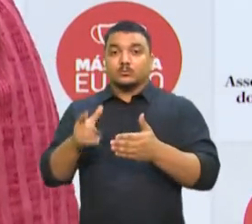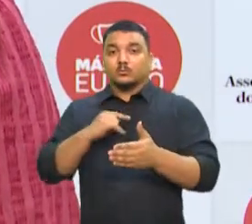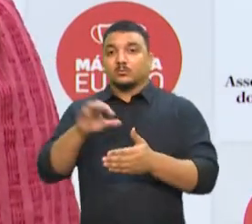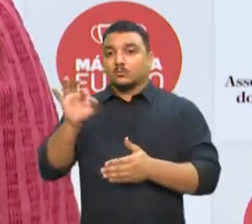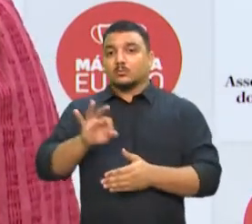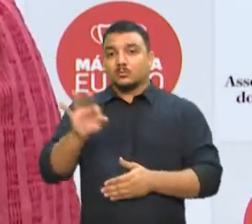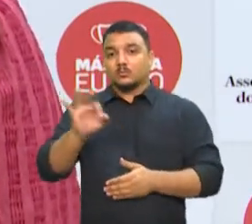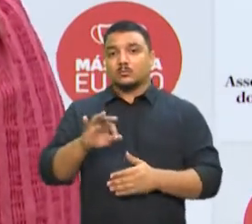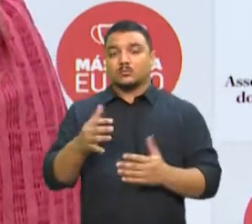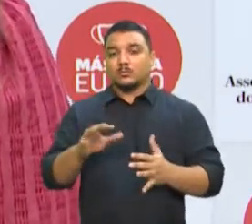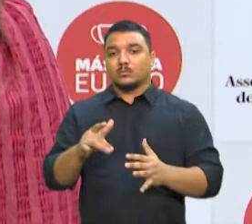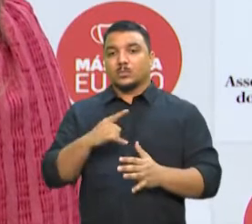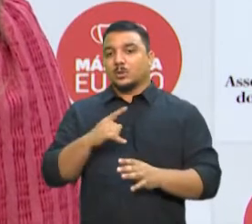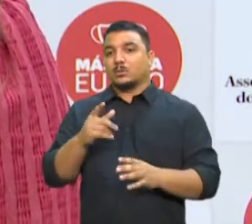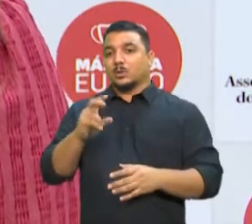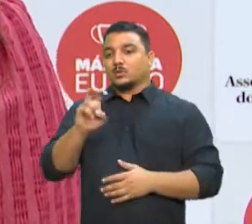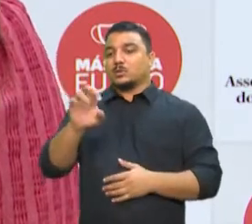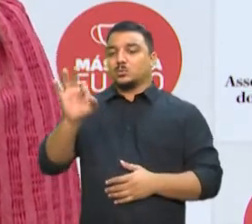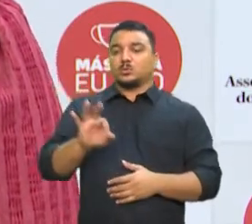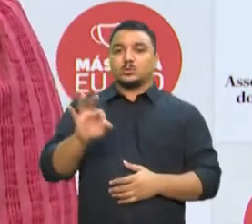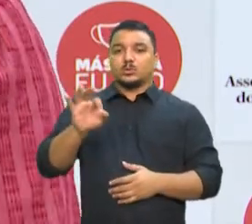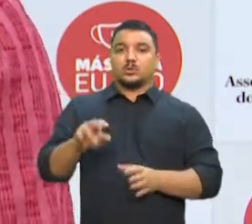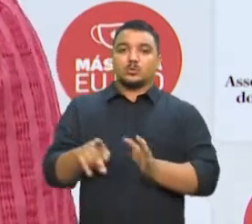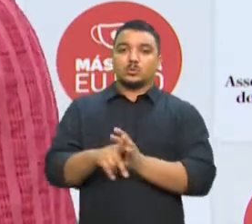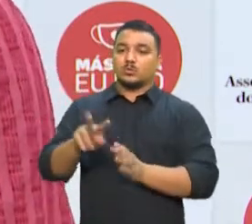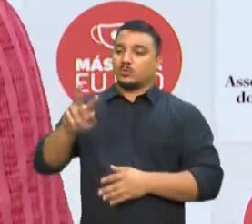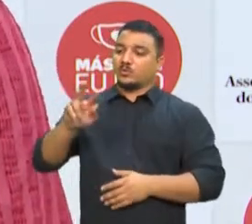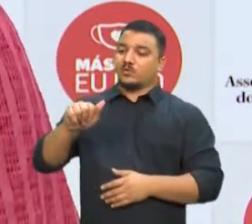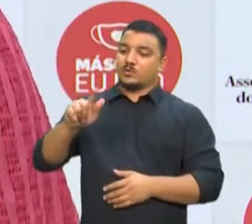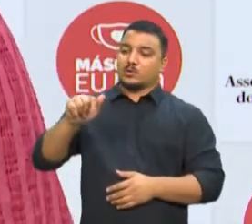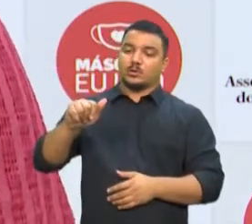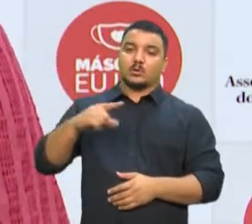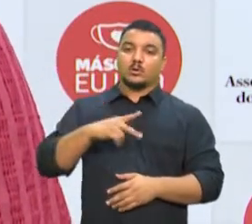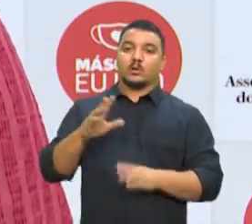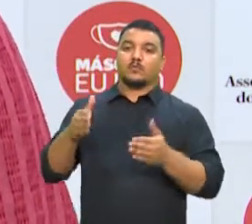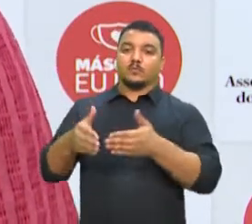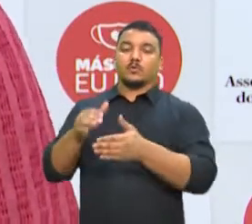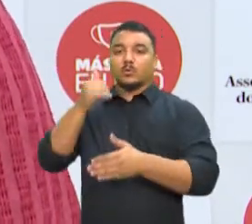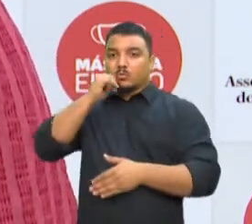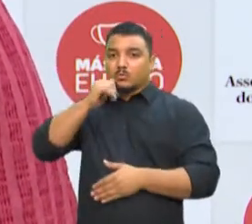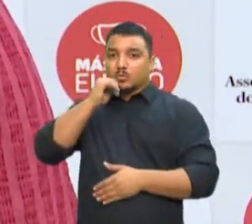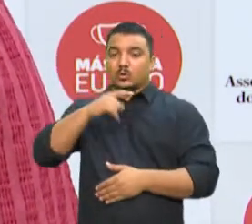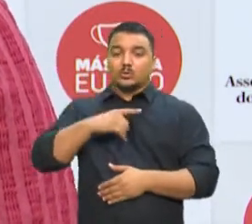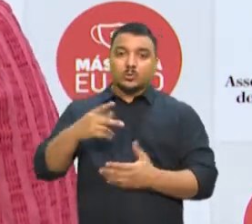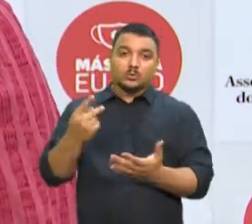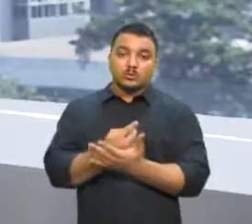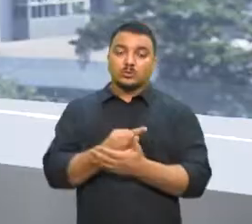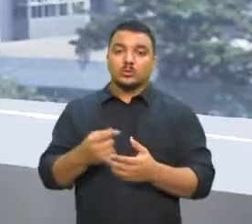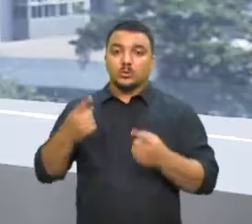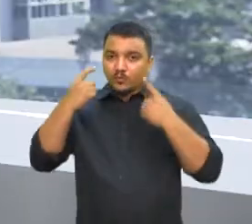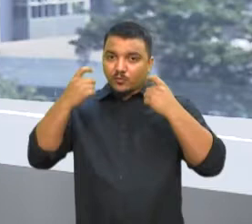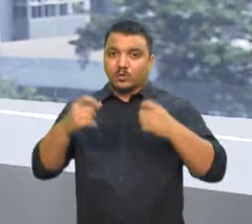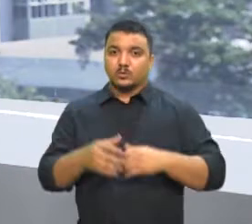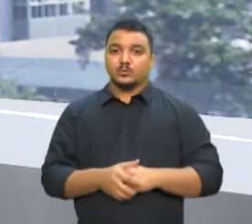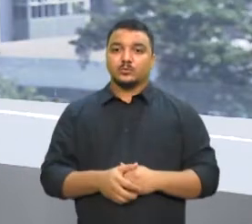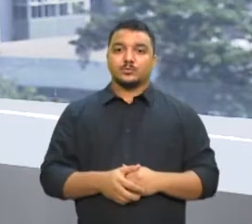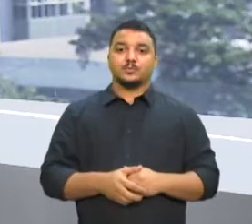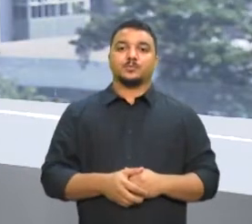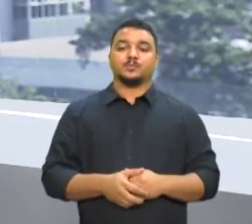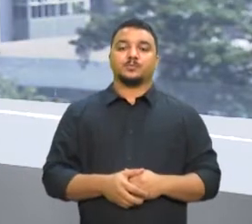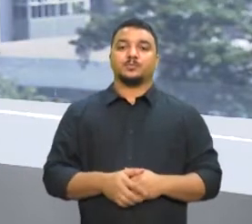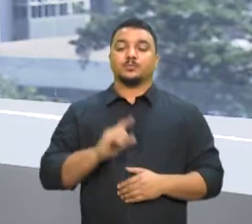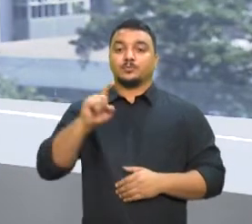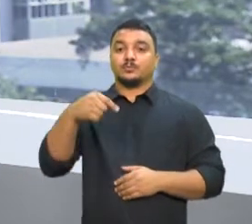de até 5% das vagas para as mulheres que sofrem violência. Veja a